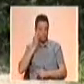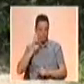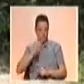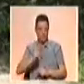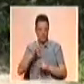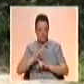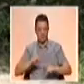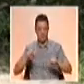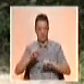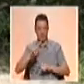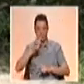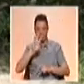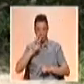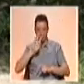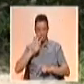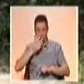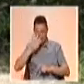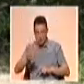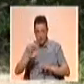vê, não tem cheiros,